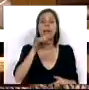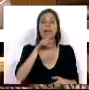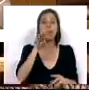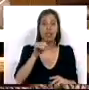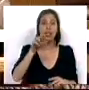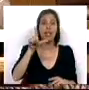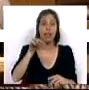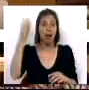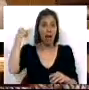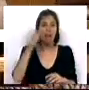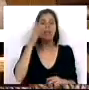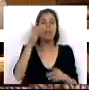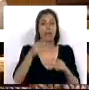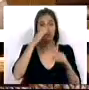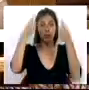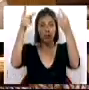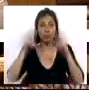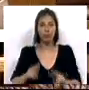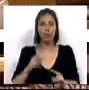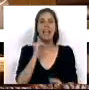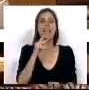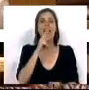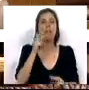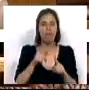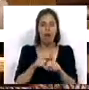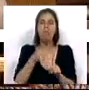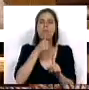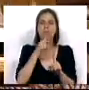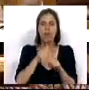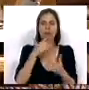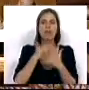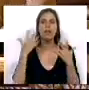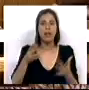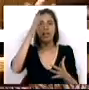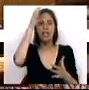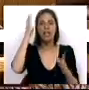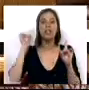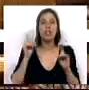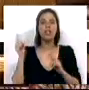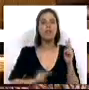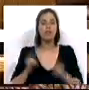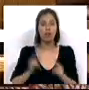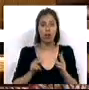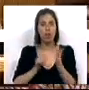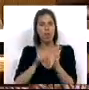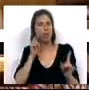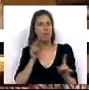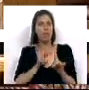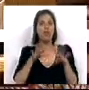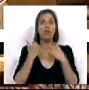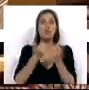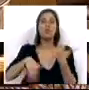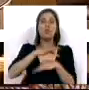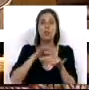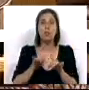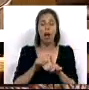Lima dizia que a descida do IVA é uma medida de grande inteligência fiscal do ponto de vista